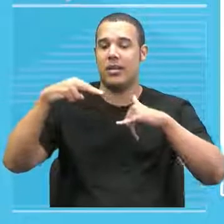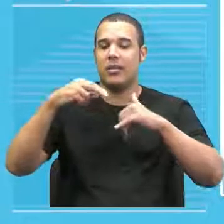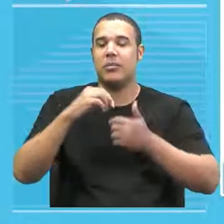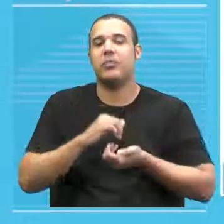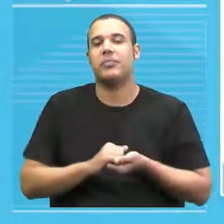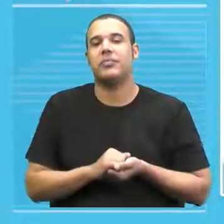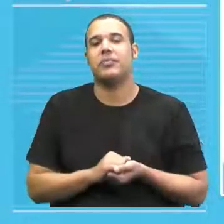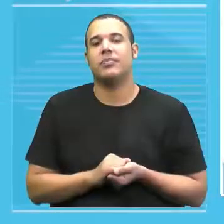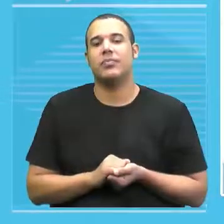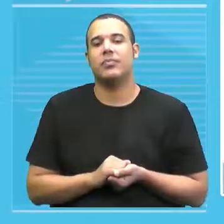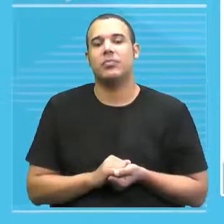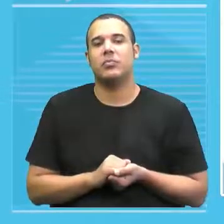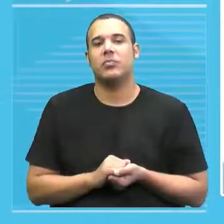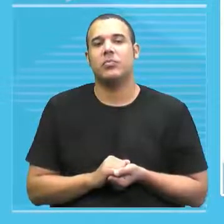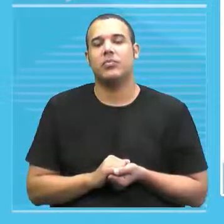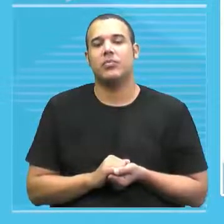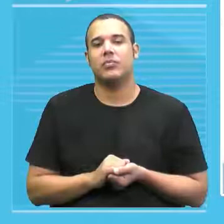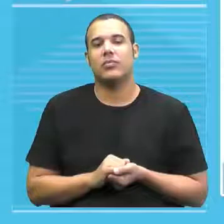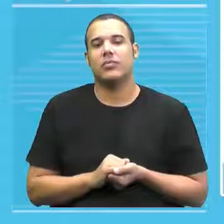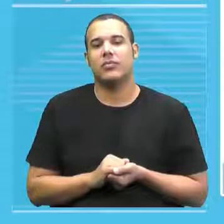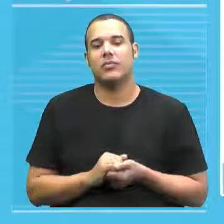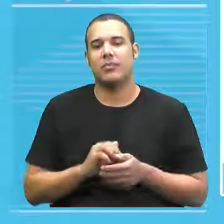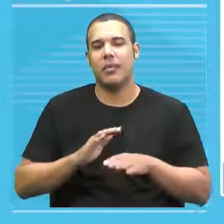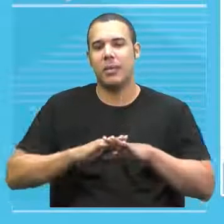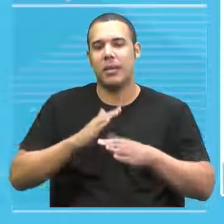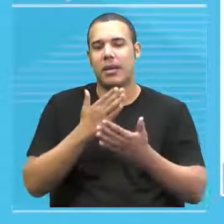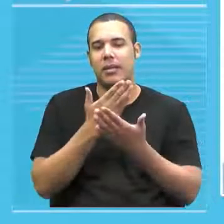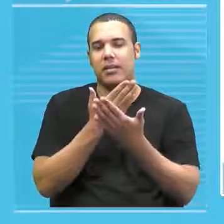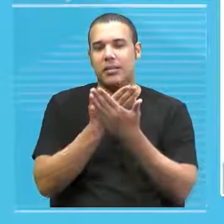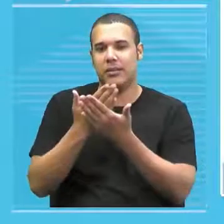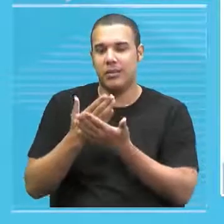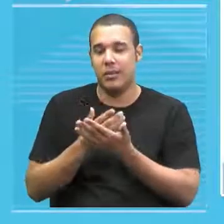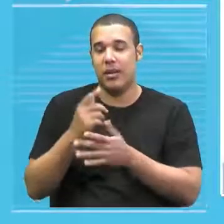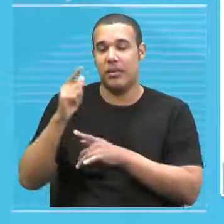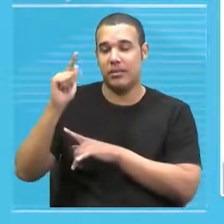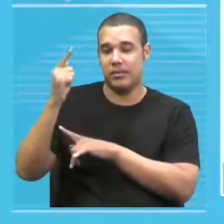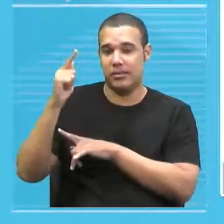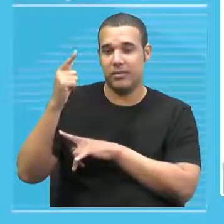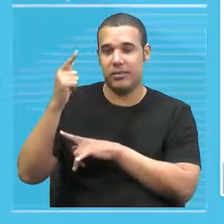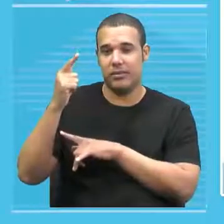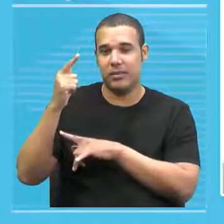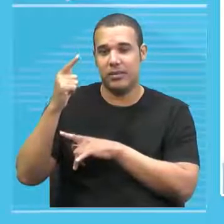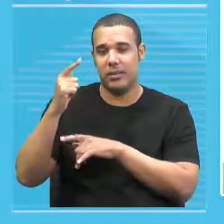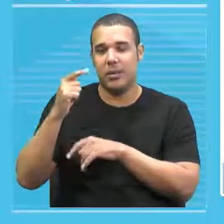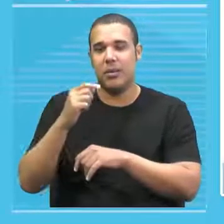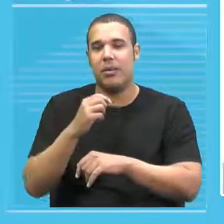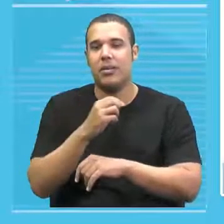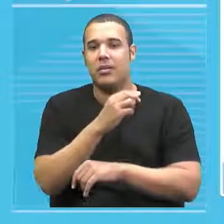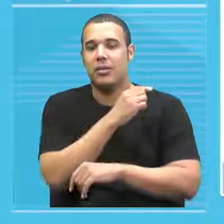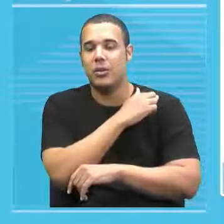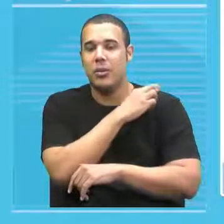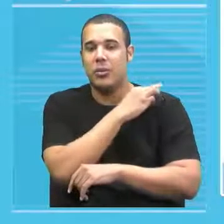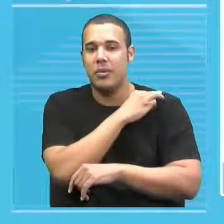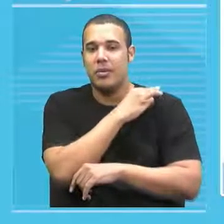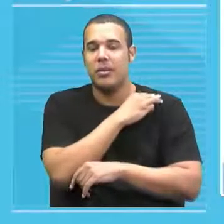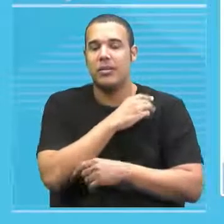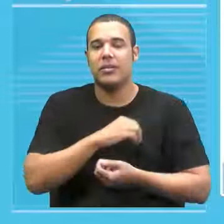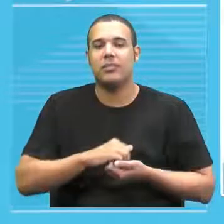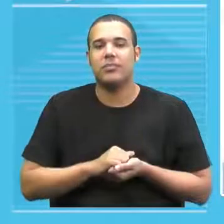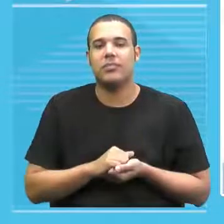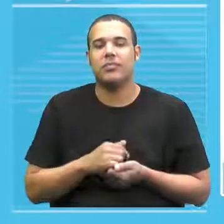educação em mais uma aula do de geografia para o ensino médio estou